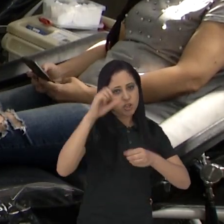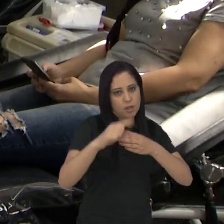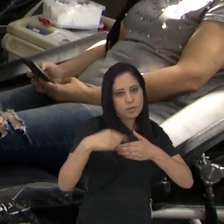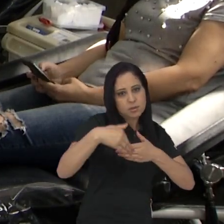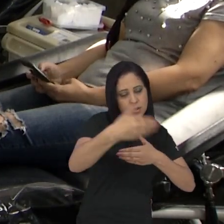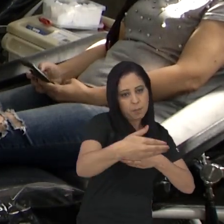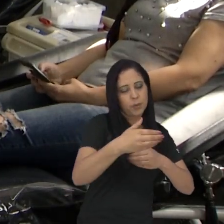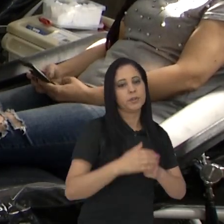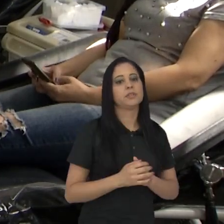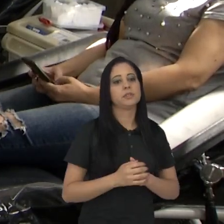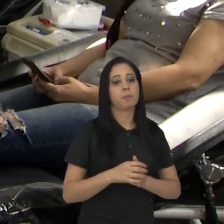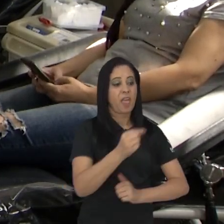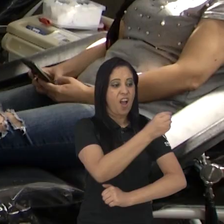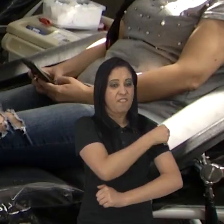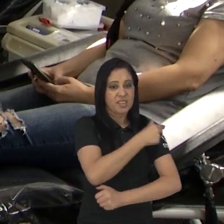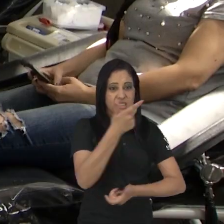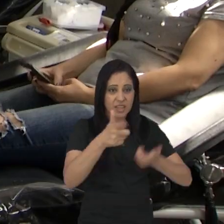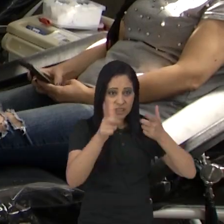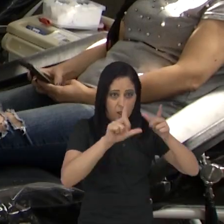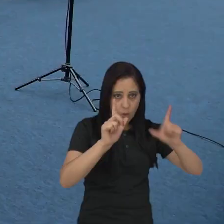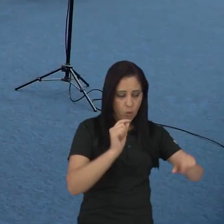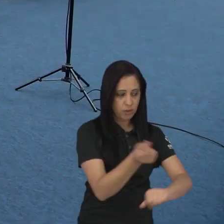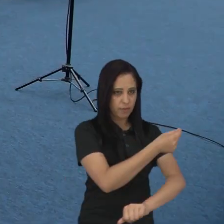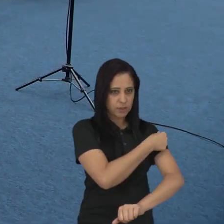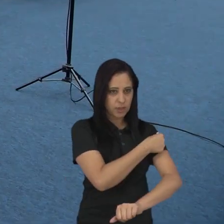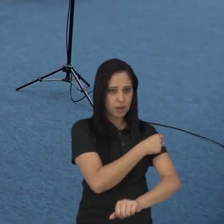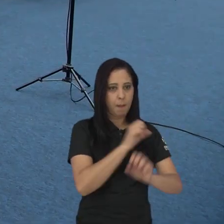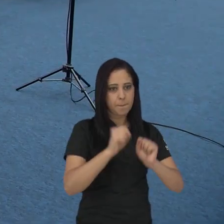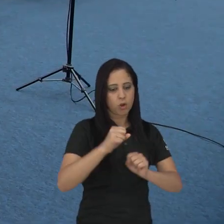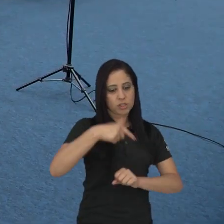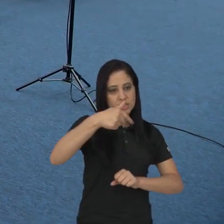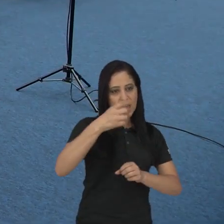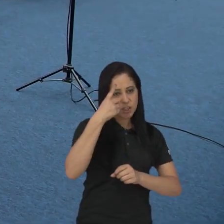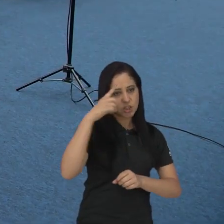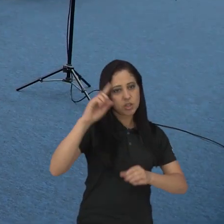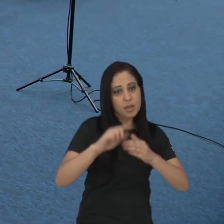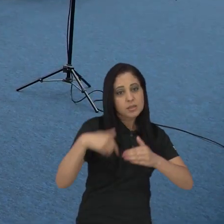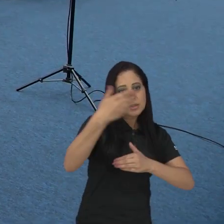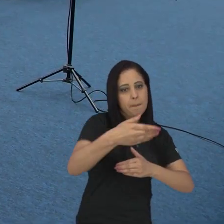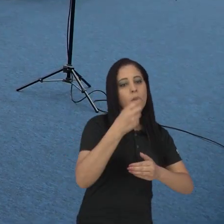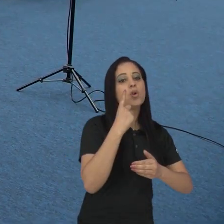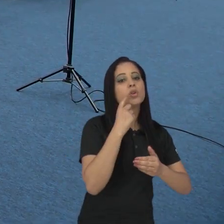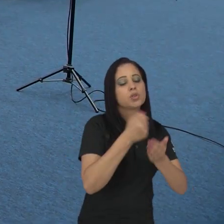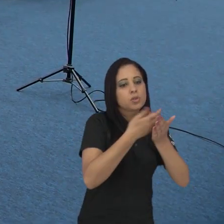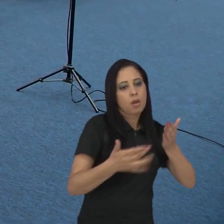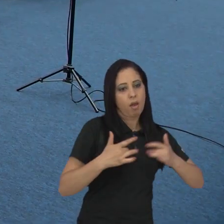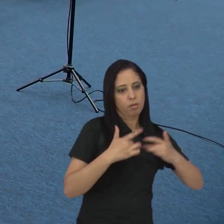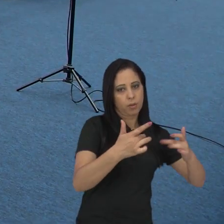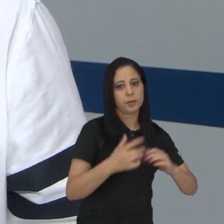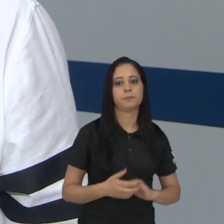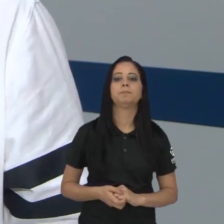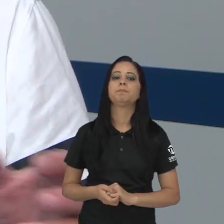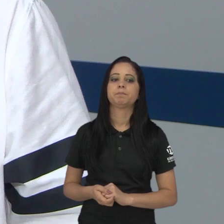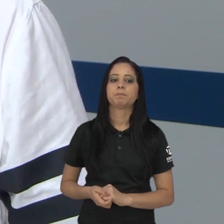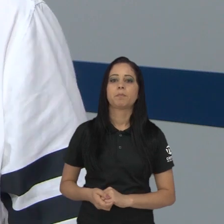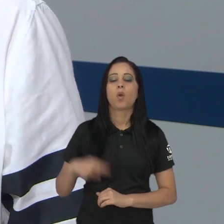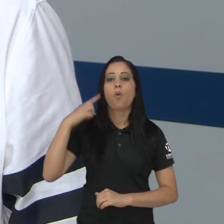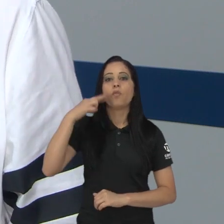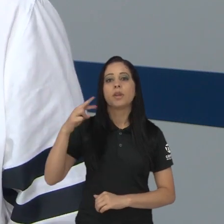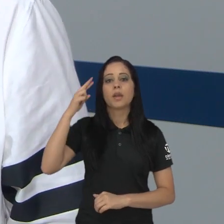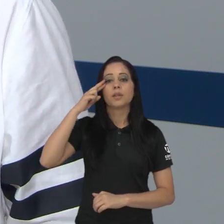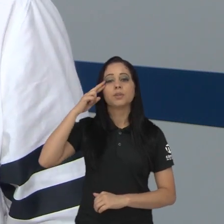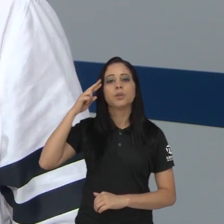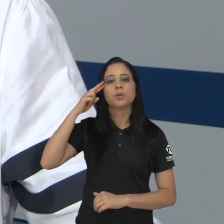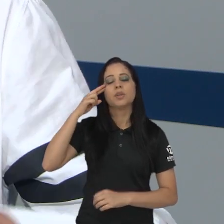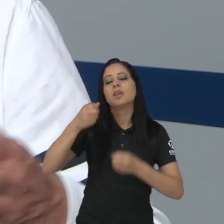demais vacinas, 7 dias após cada dose. E os vereadores destacam a importância da doação de sangue. O parlamentar